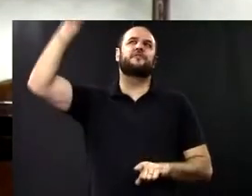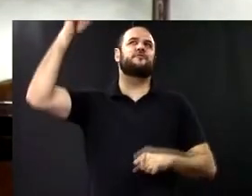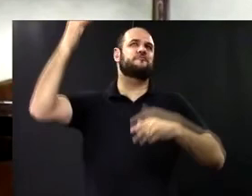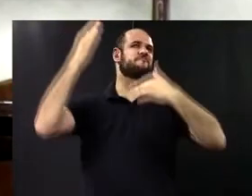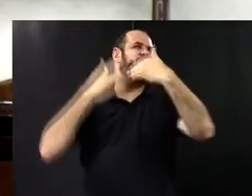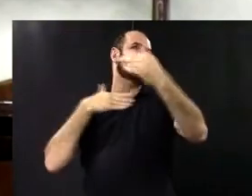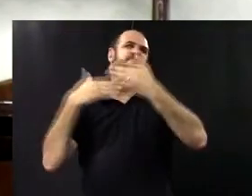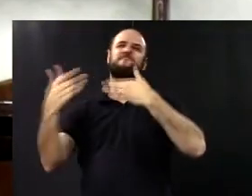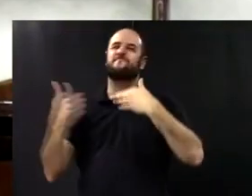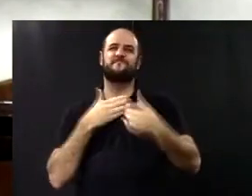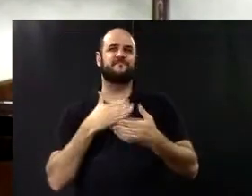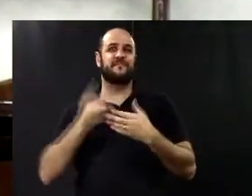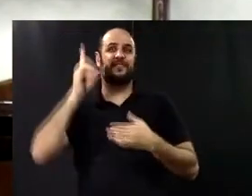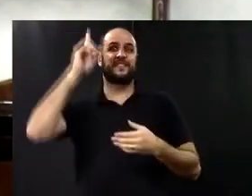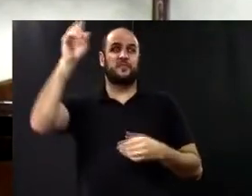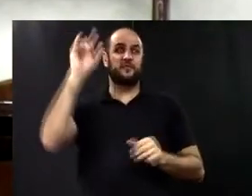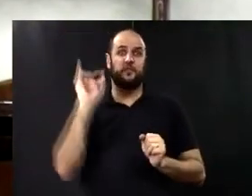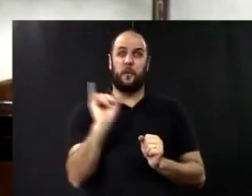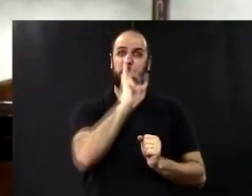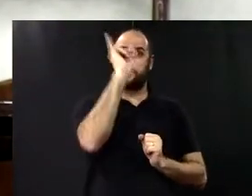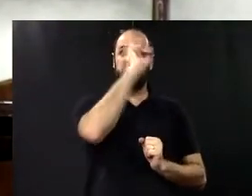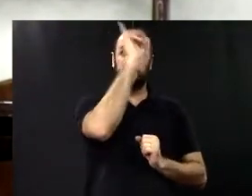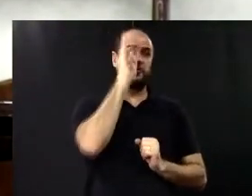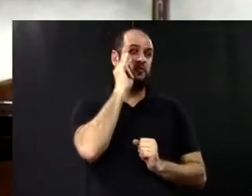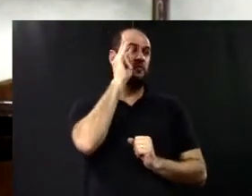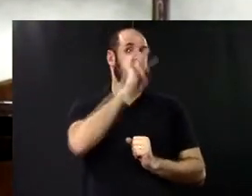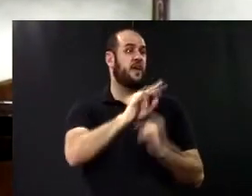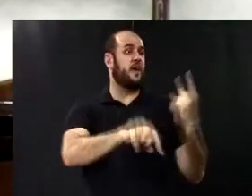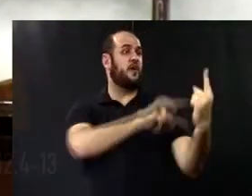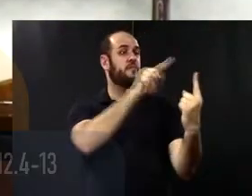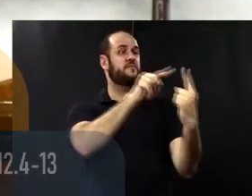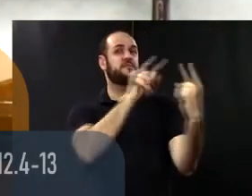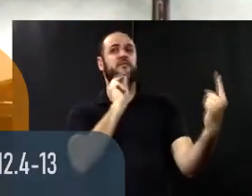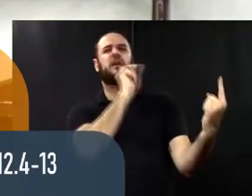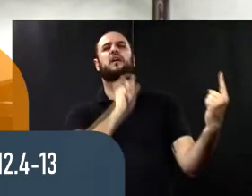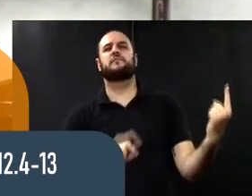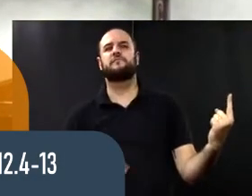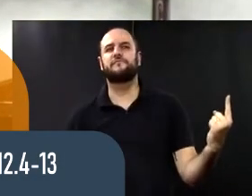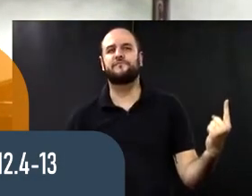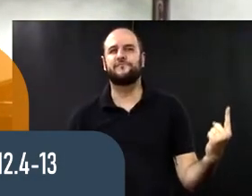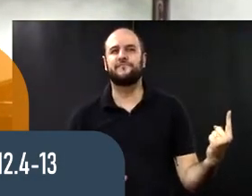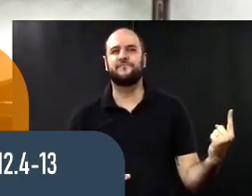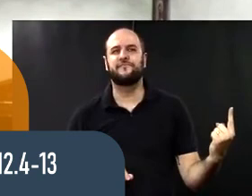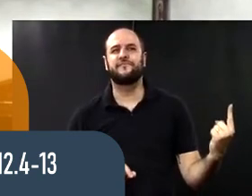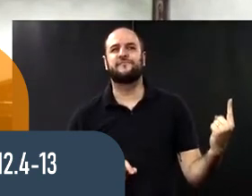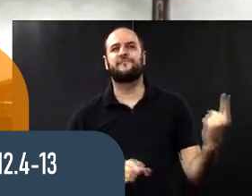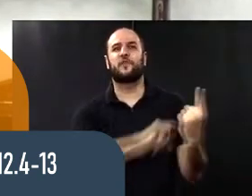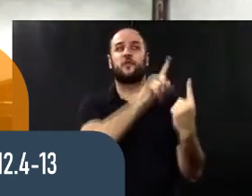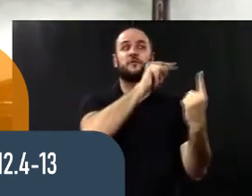Para Deus o que importa é o propósito. E qual é o propósito? O texto vai nos ensinar.